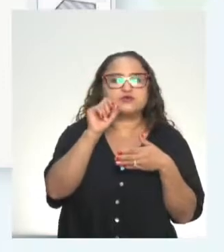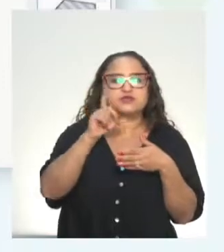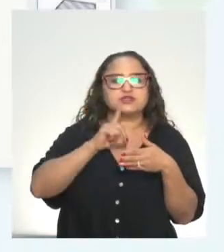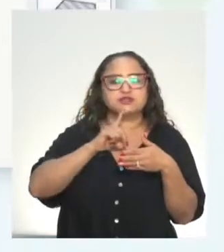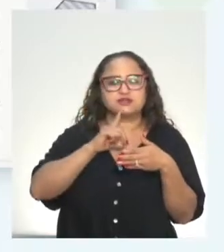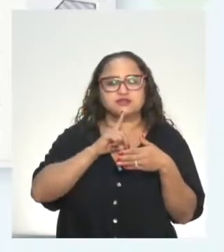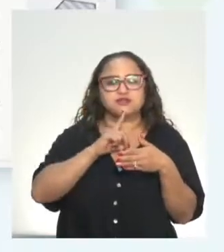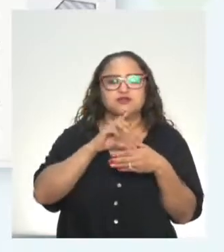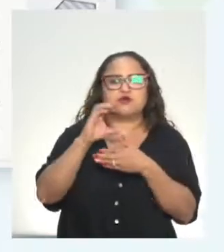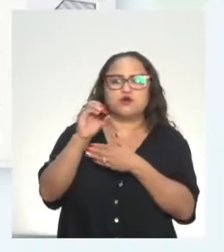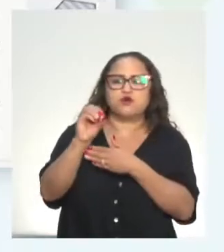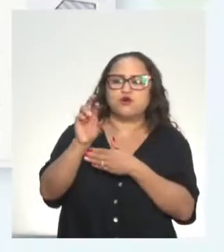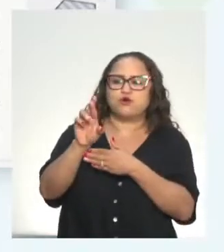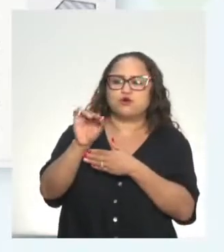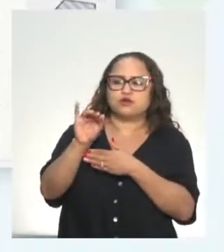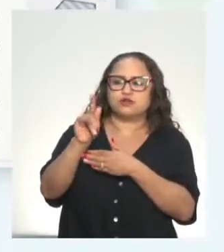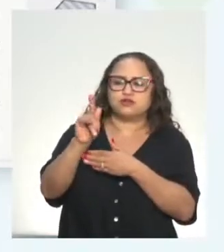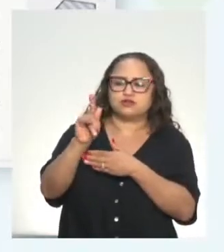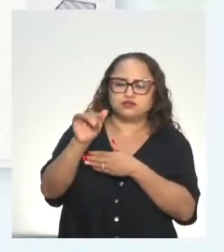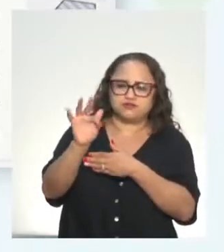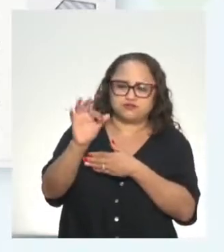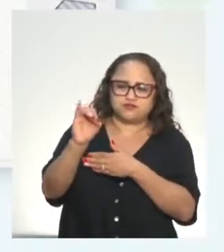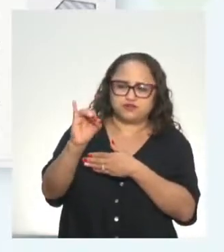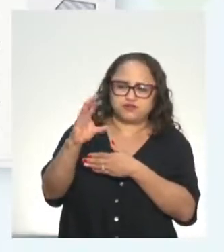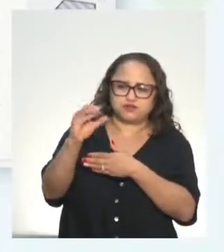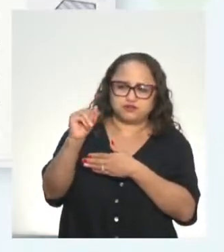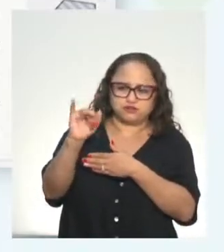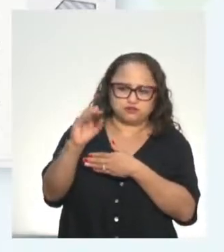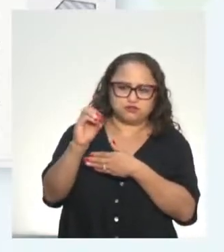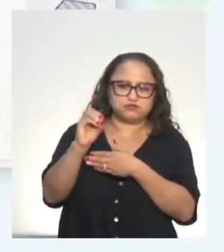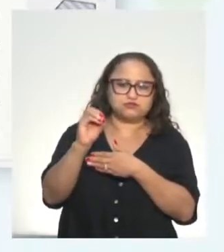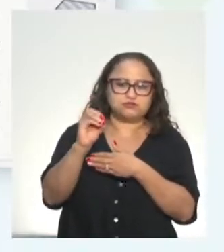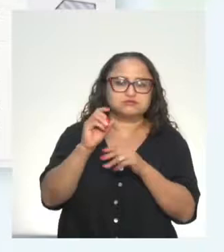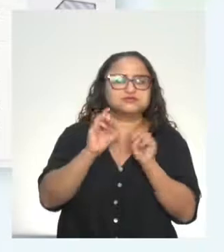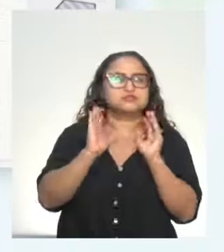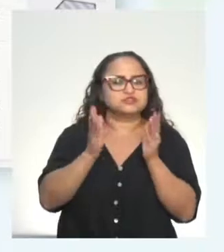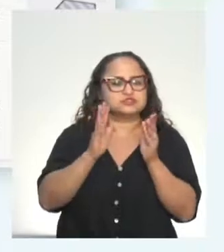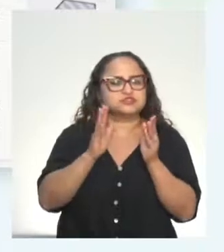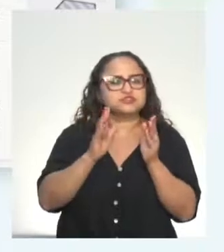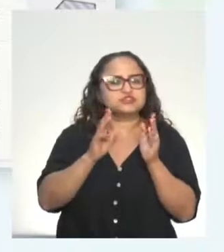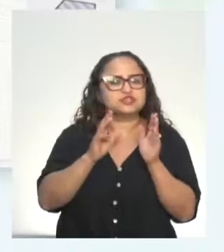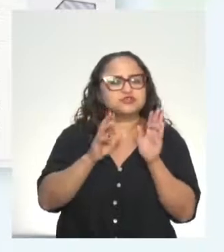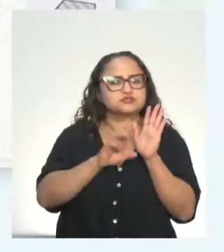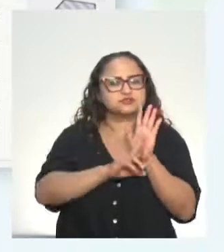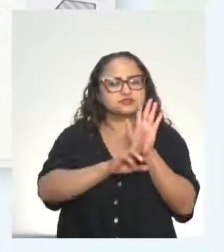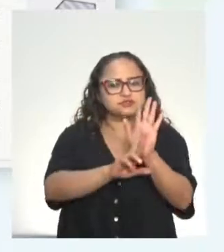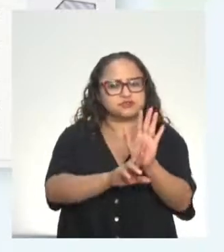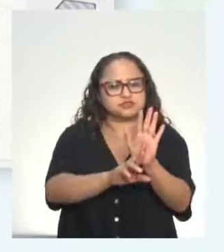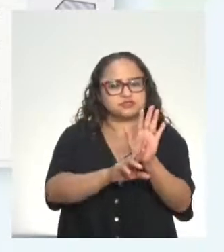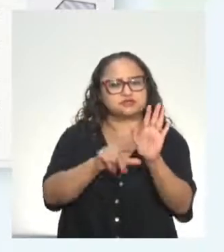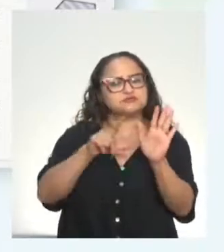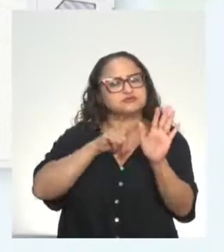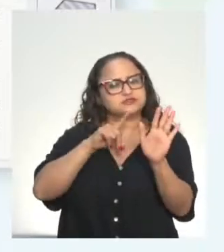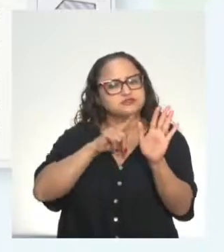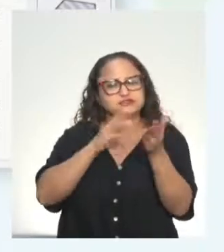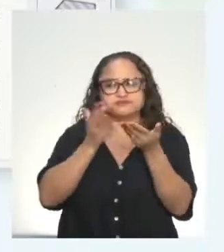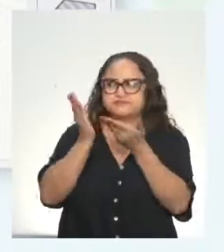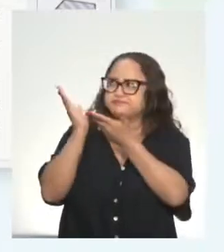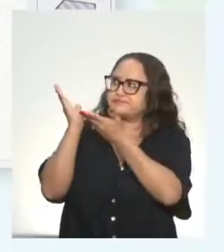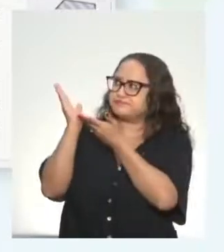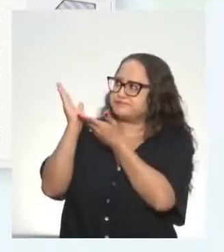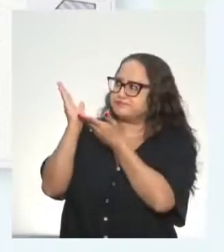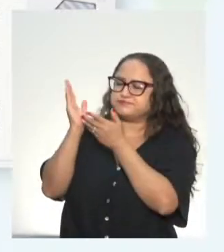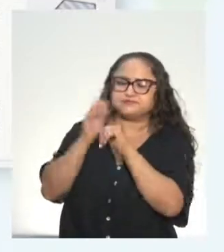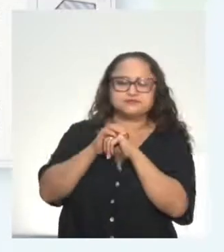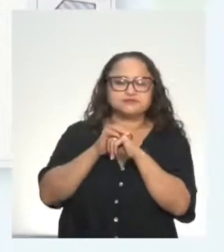orifício. As duas peças que já se apresentam em orifício ali, tanto em